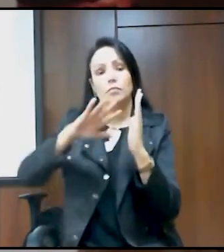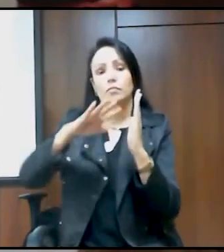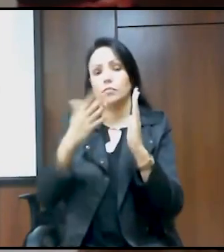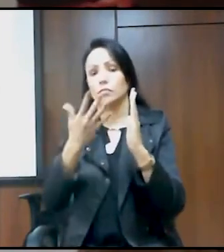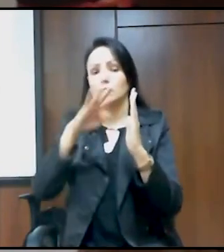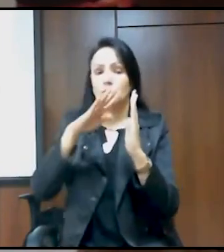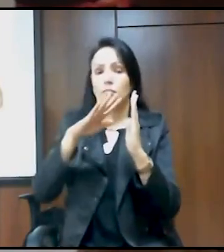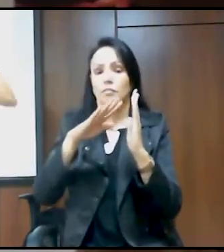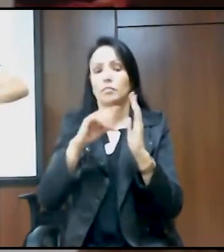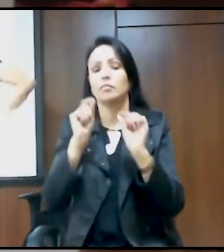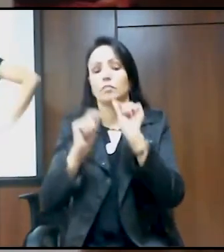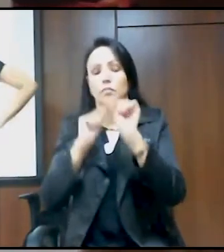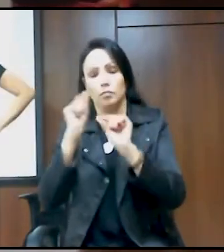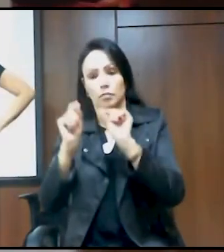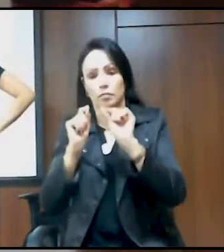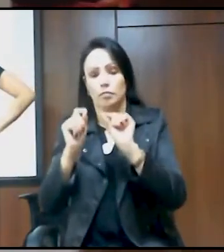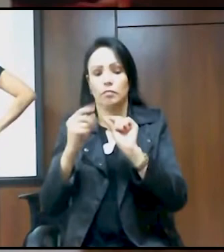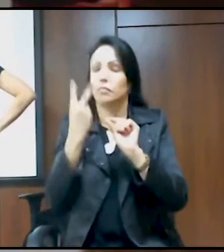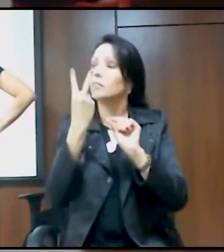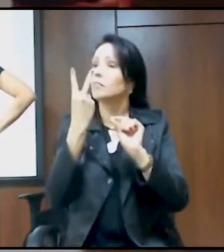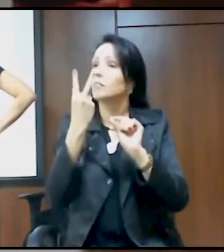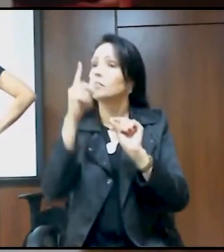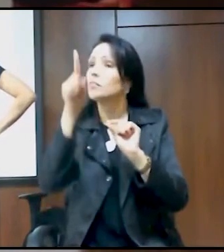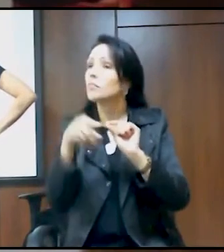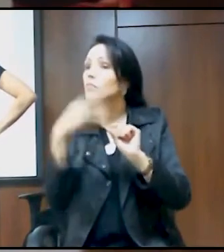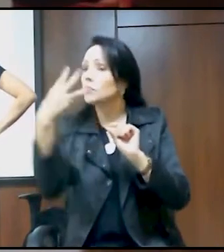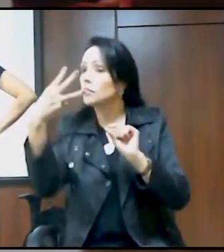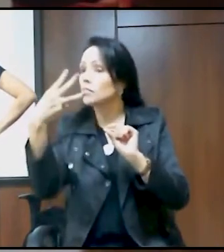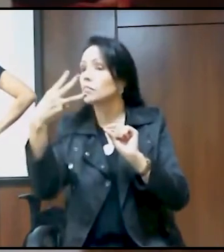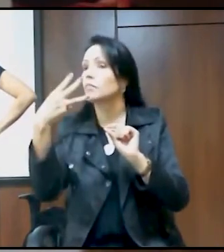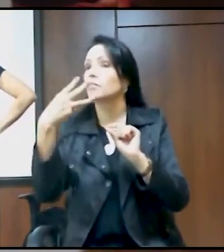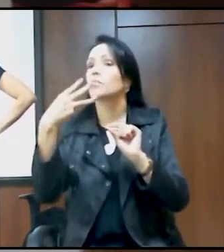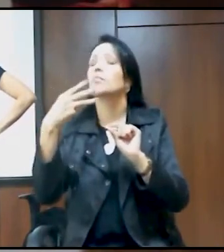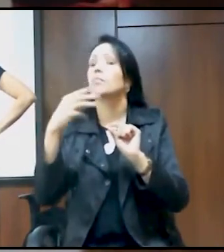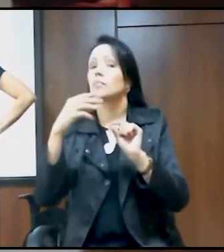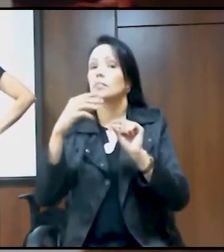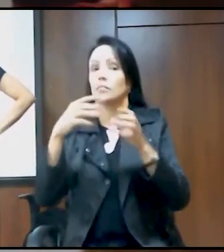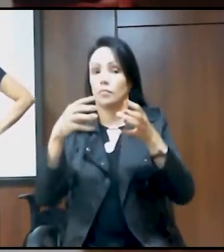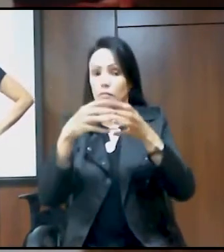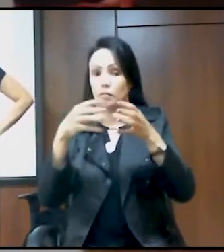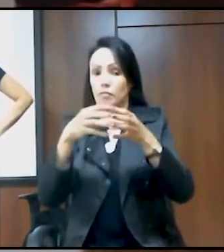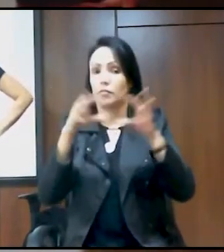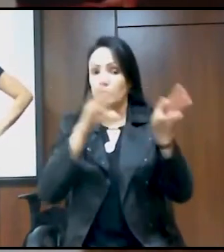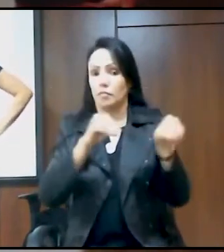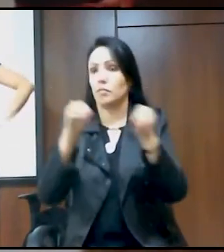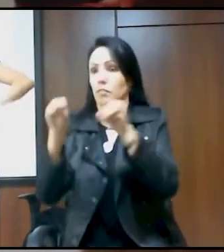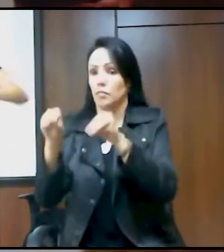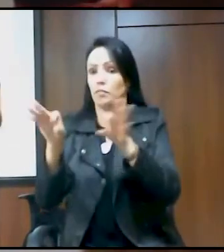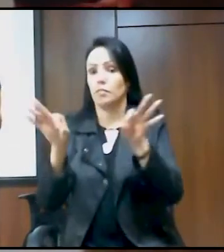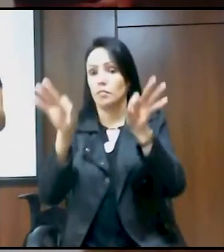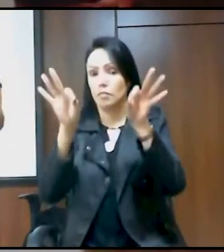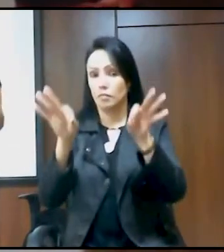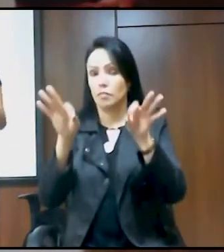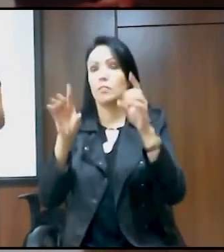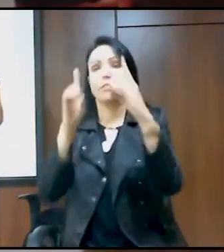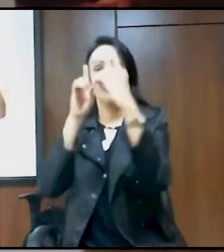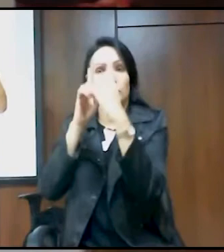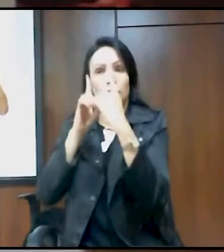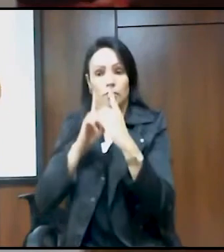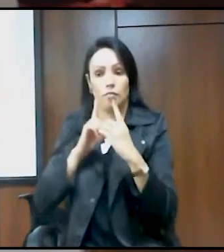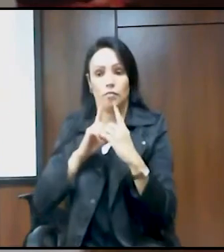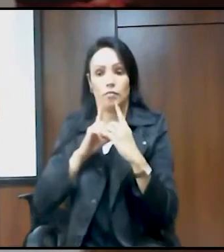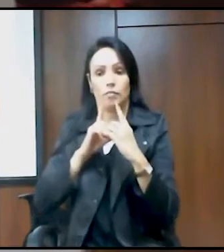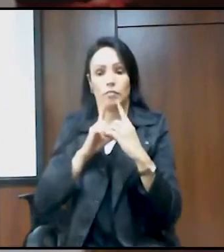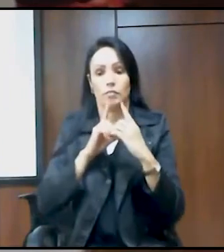que cerca de 2/3 das populações removidas eram de fato atendidas, ou seja,